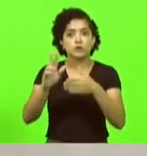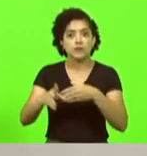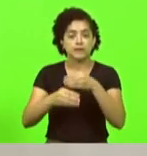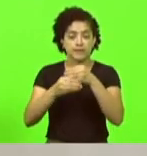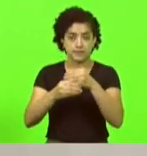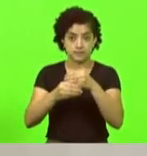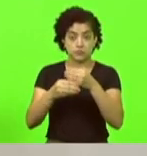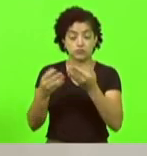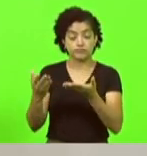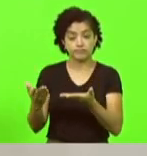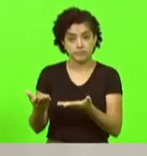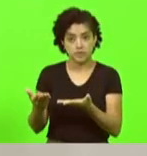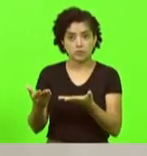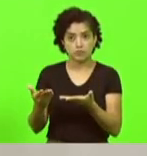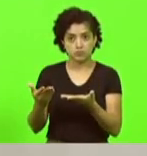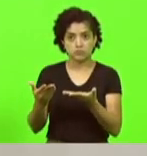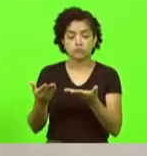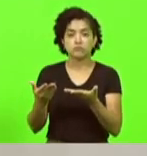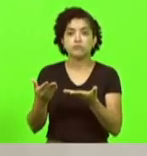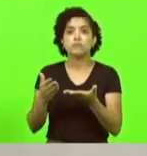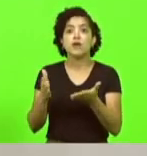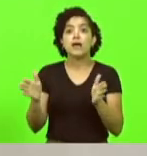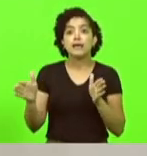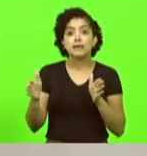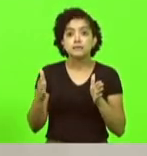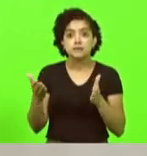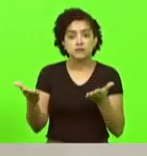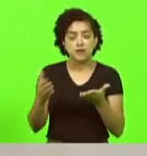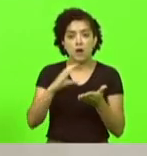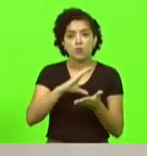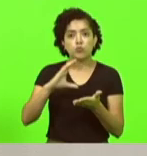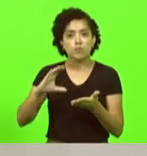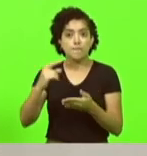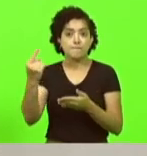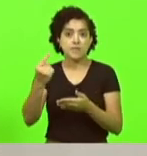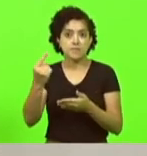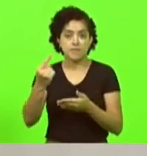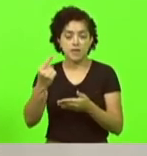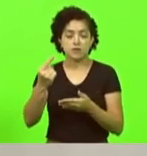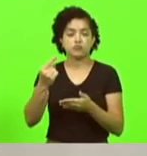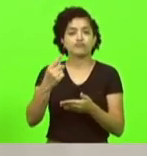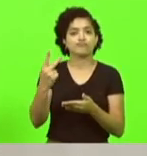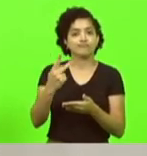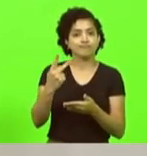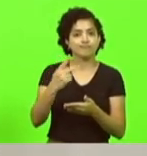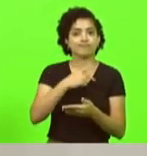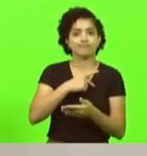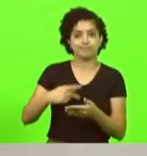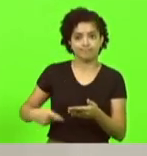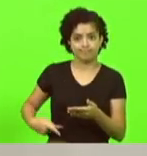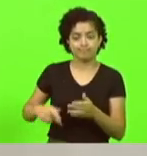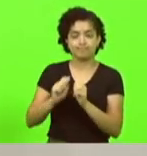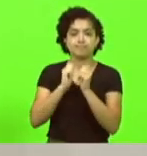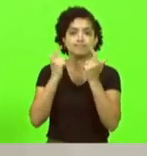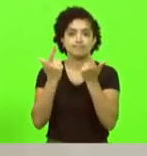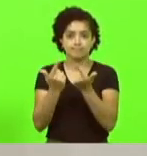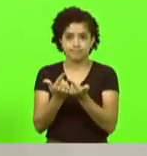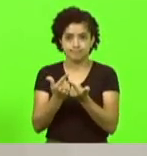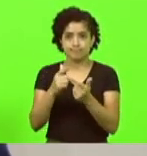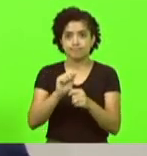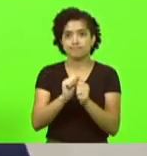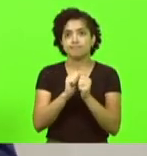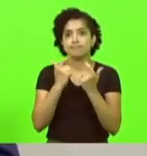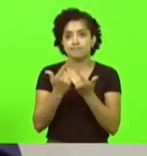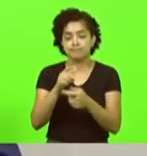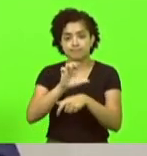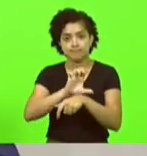tão declaro a vacância do cargo de primeiro vice-presidente da Assembleia Legislativa do Estado de